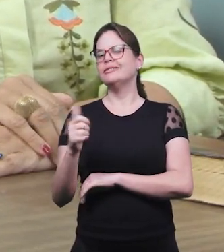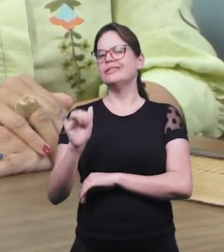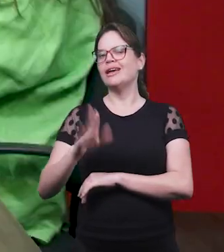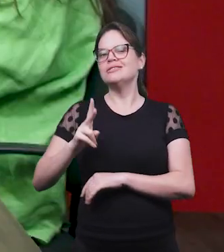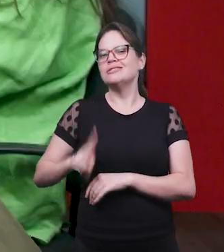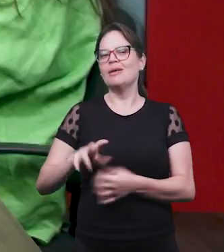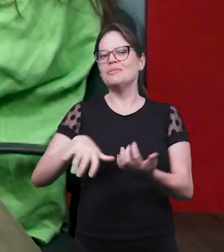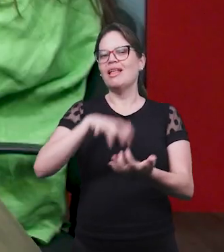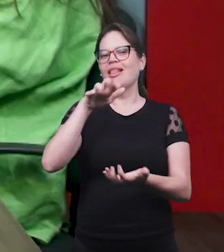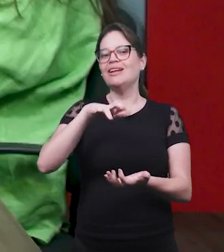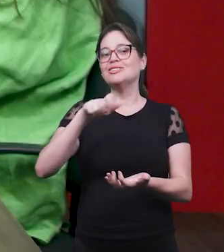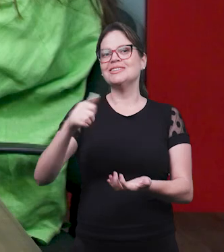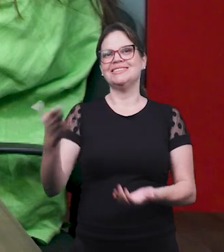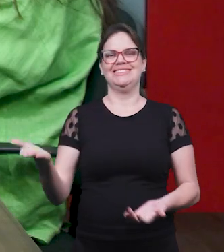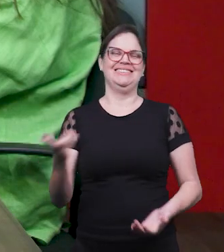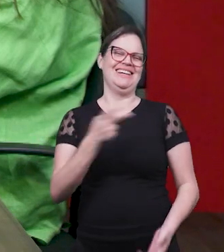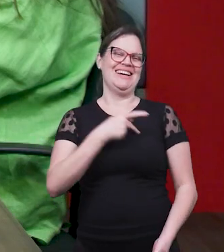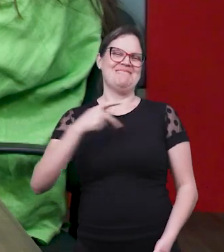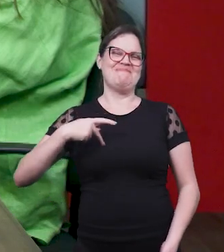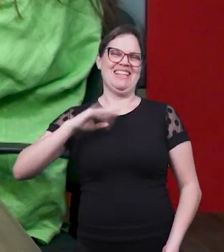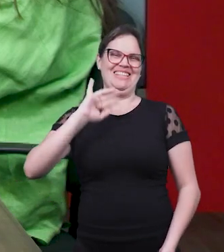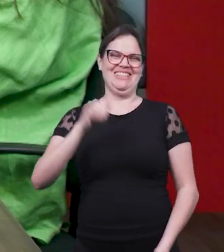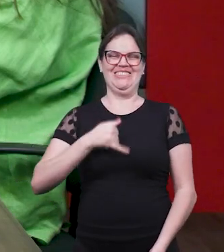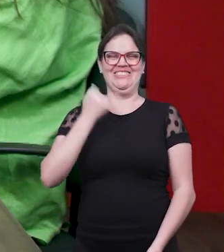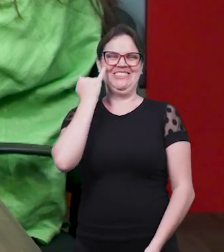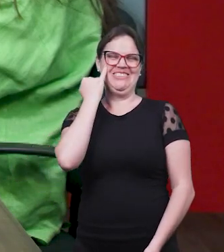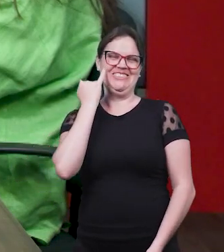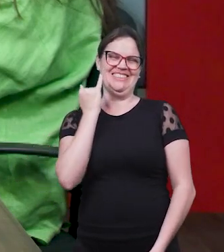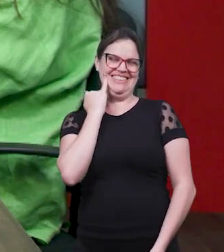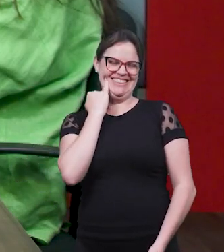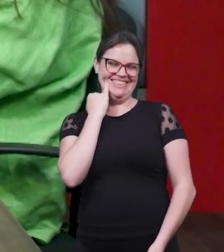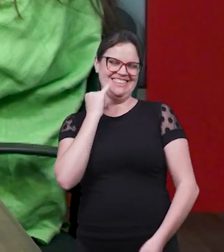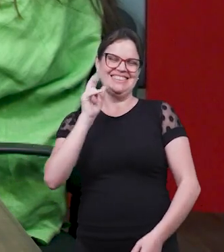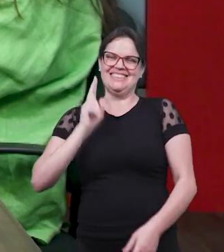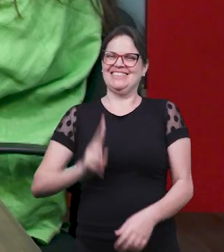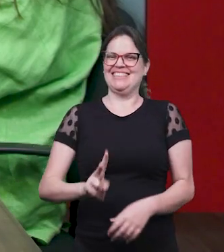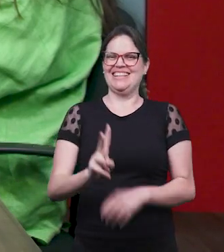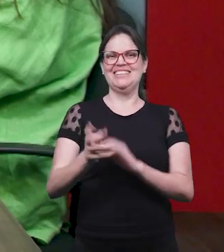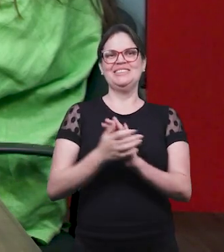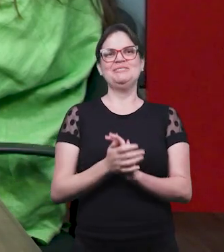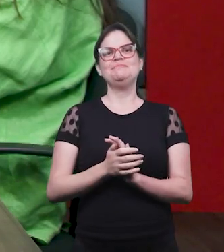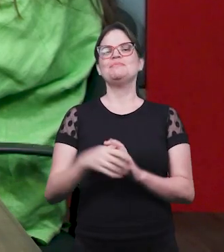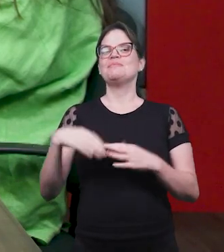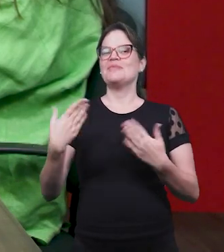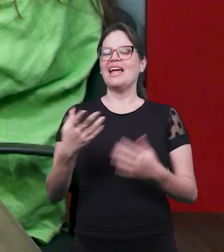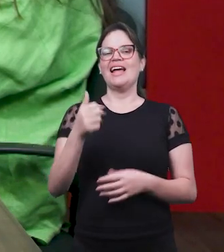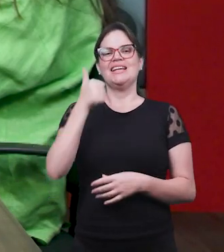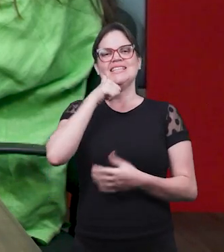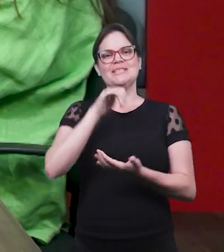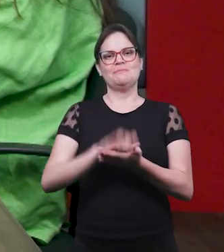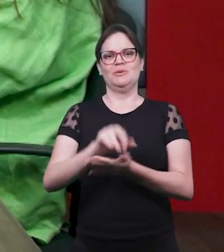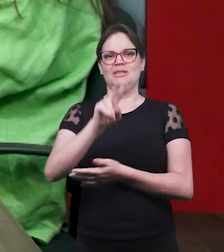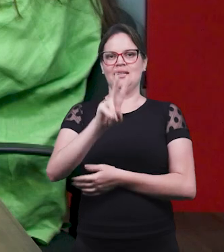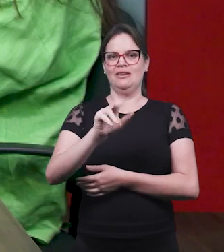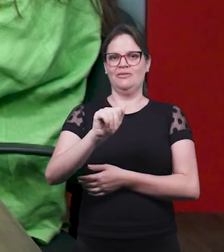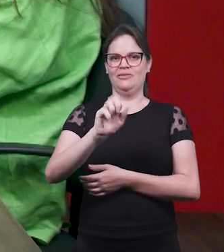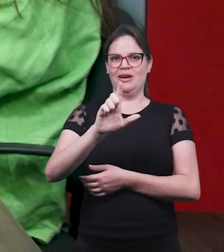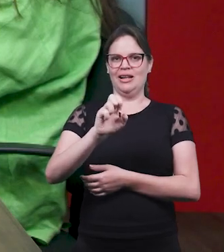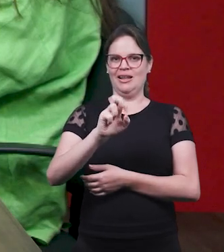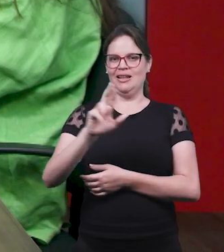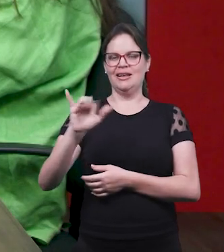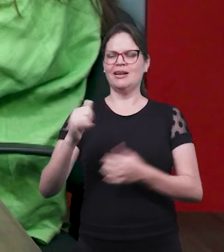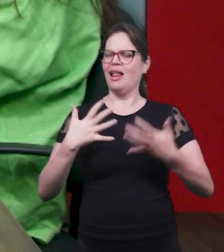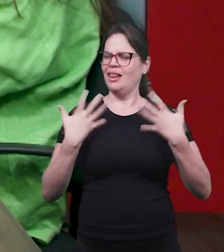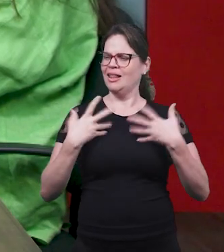é? Pastor Josias Júnior. Pastor Josias e irmã Valéria, uma alegria recebê-los.